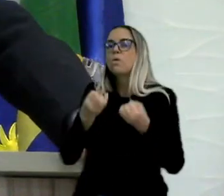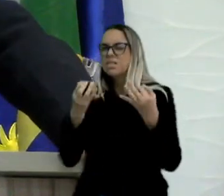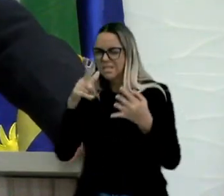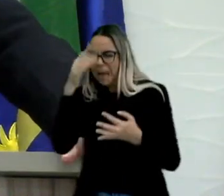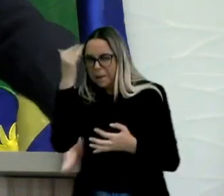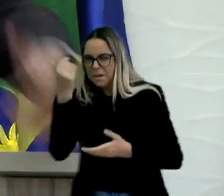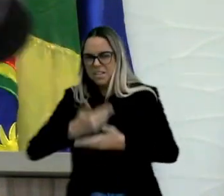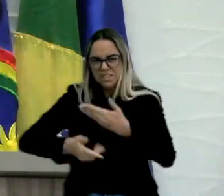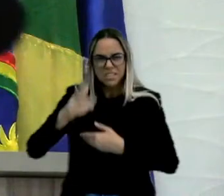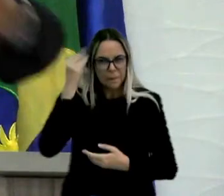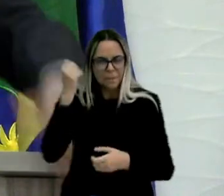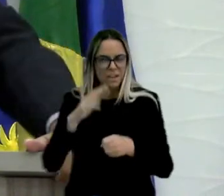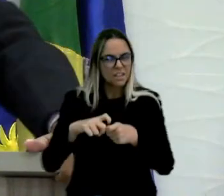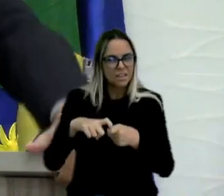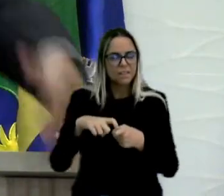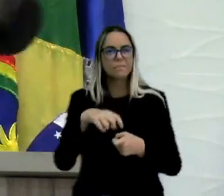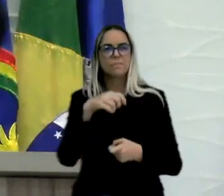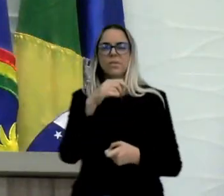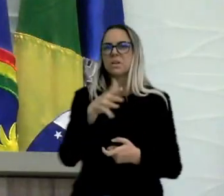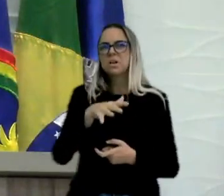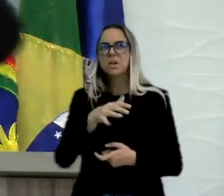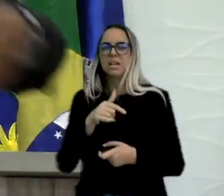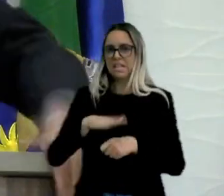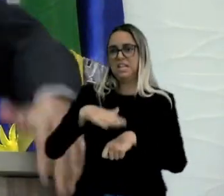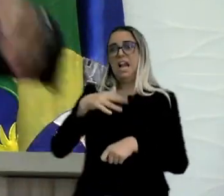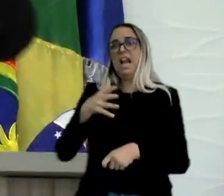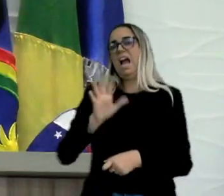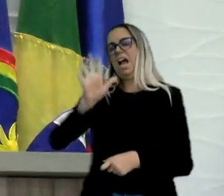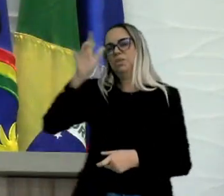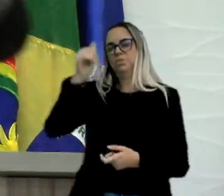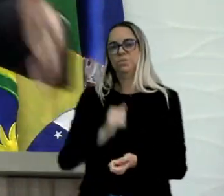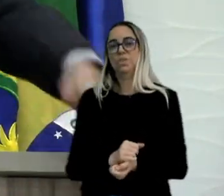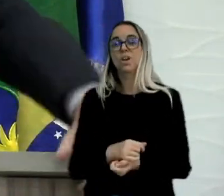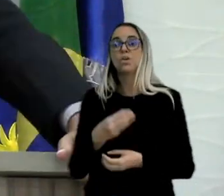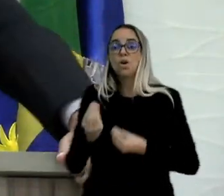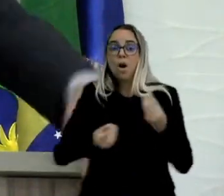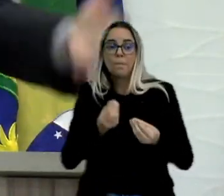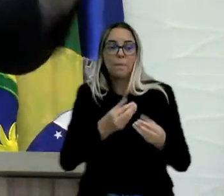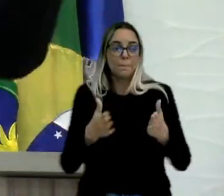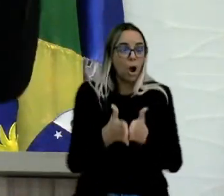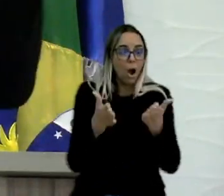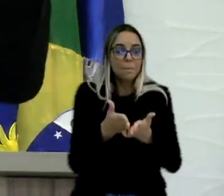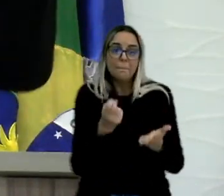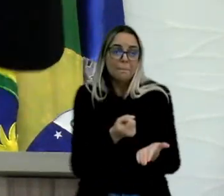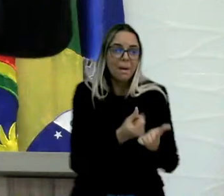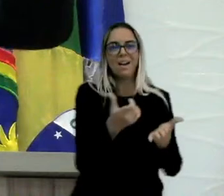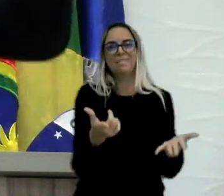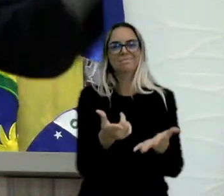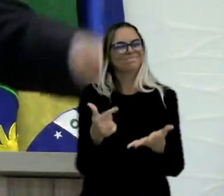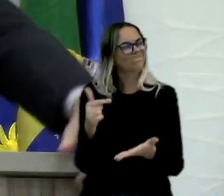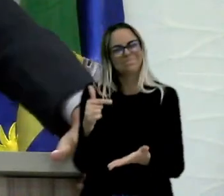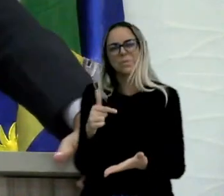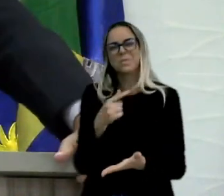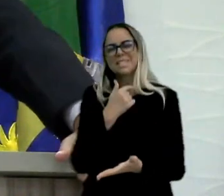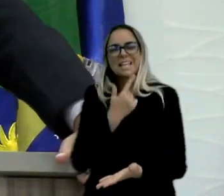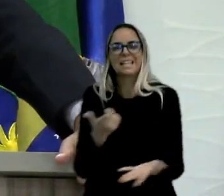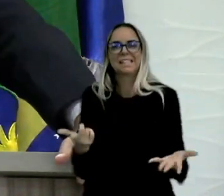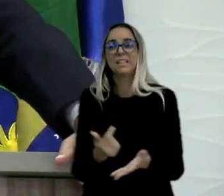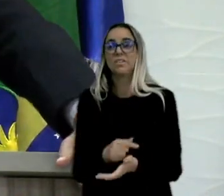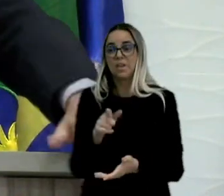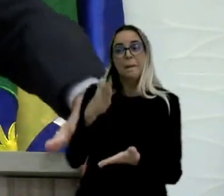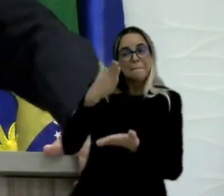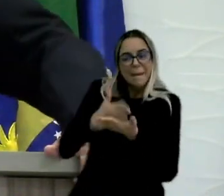e um pobre que ganha R 60 por dia como é que ele ia ter dinheiro para pagar um negócio desse como vocês pagavam a metade